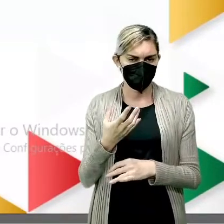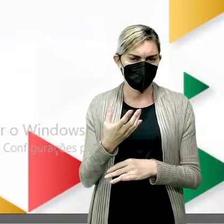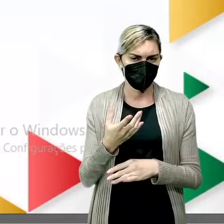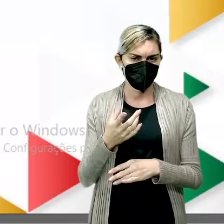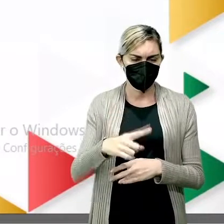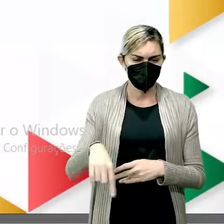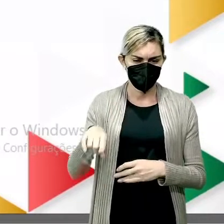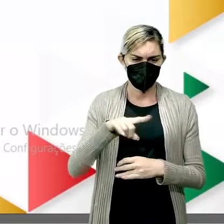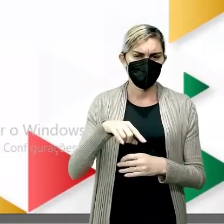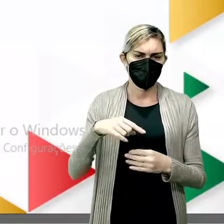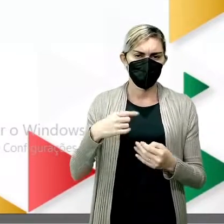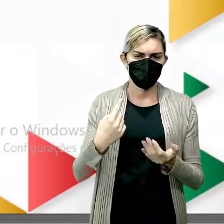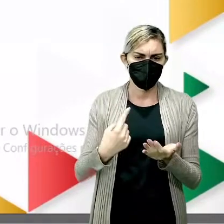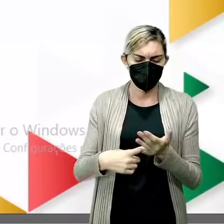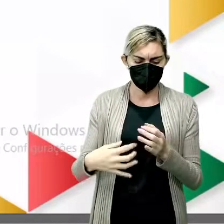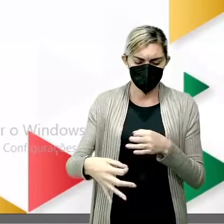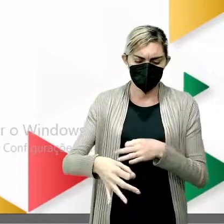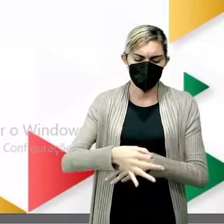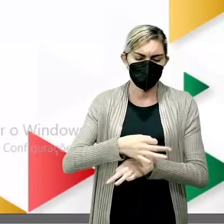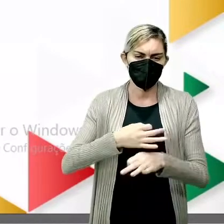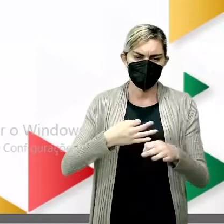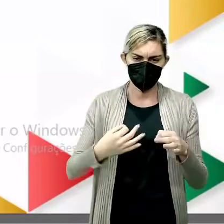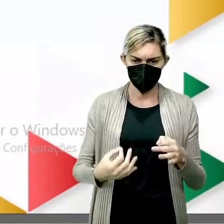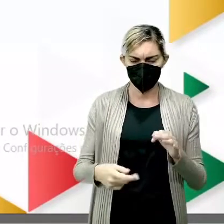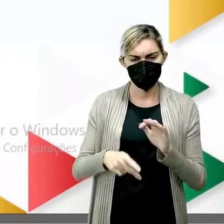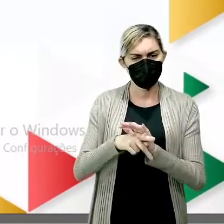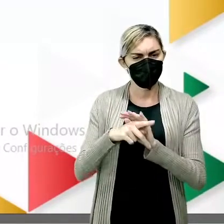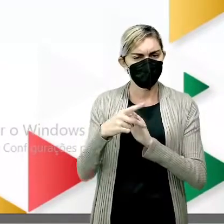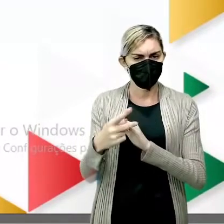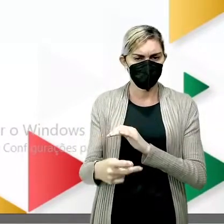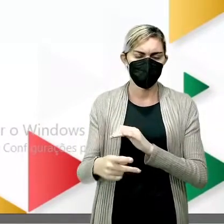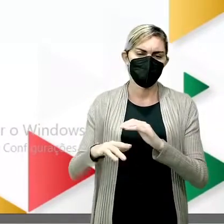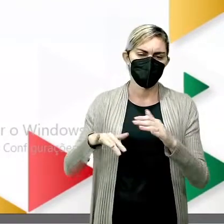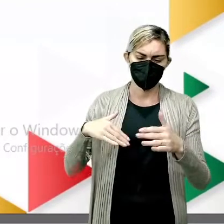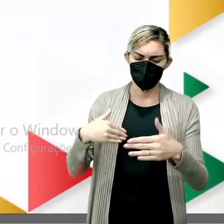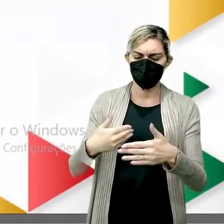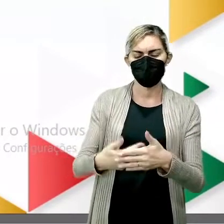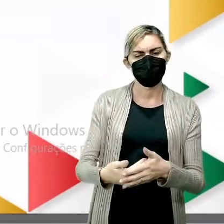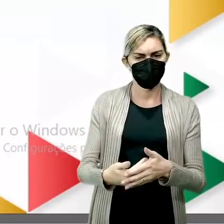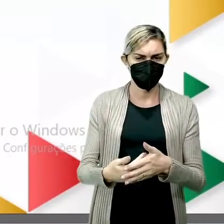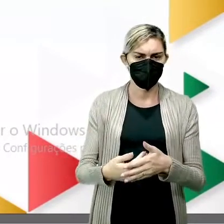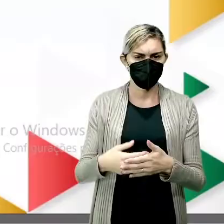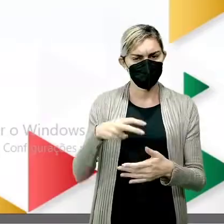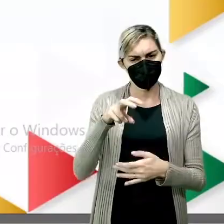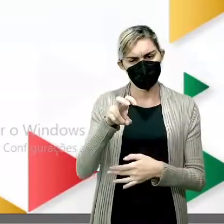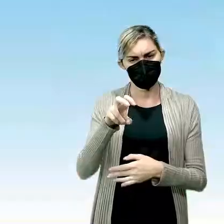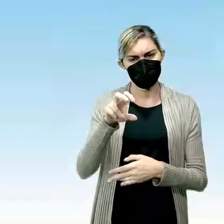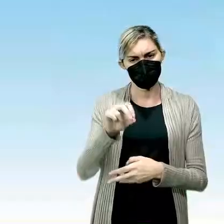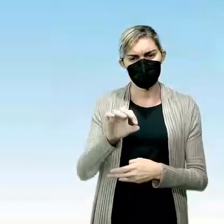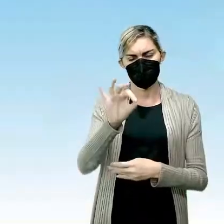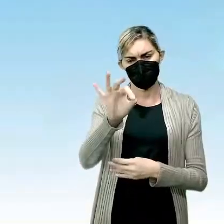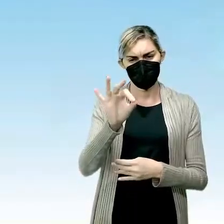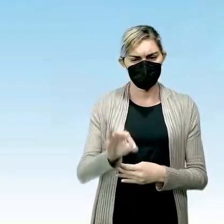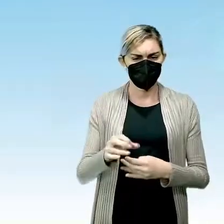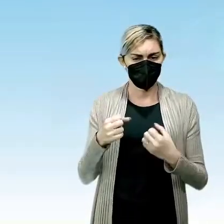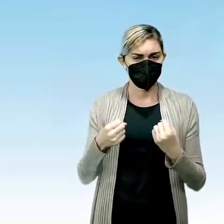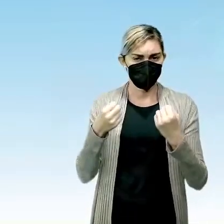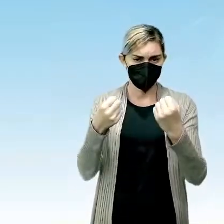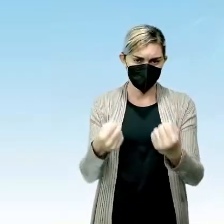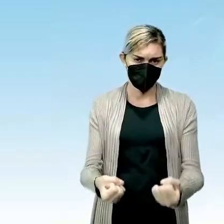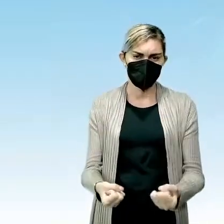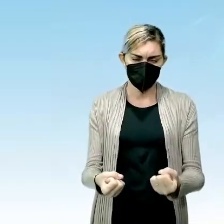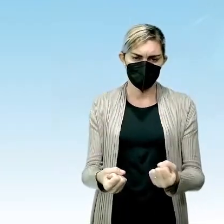essas macromoléculas constituem aproximadamente aí, ó, 50% do peso seco de